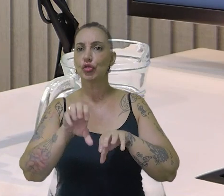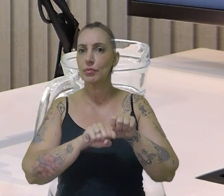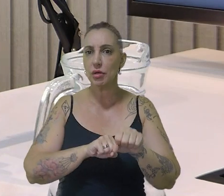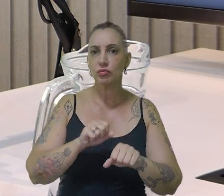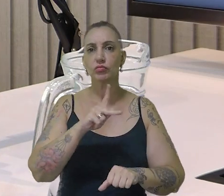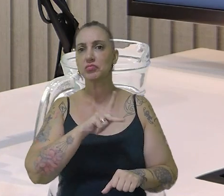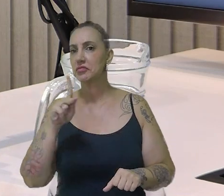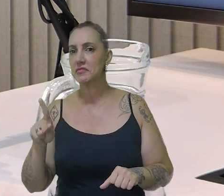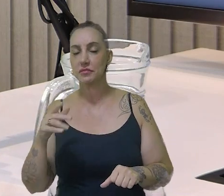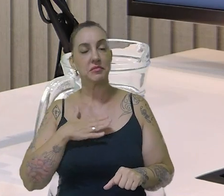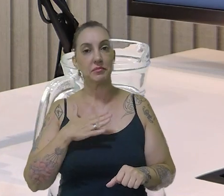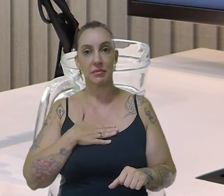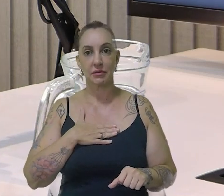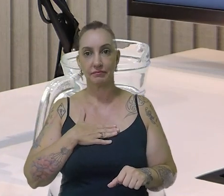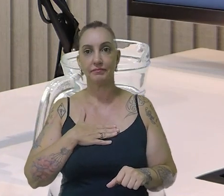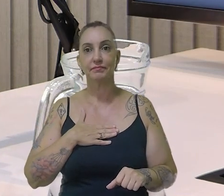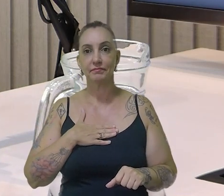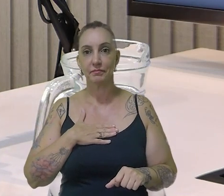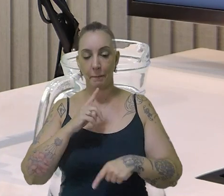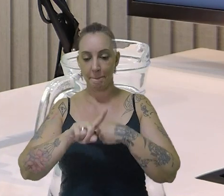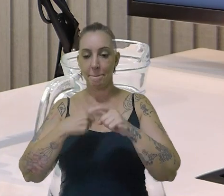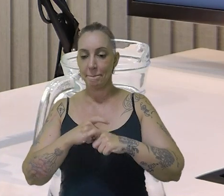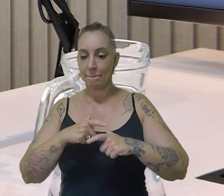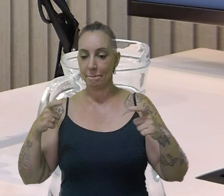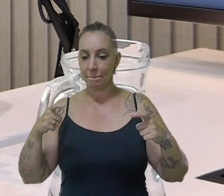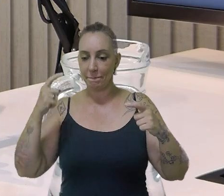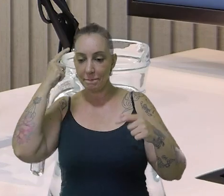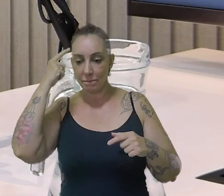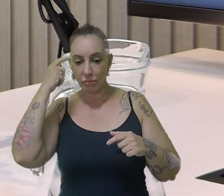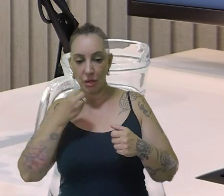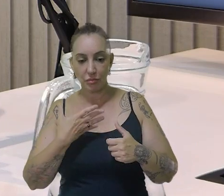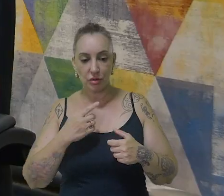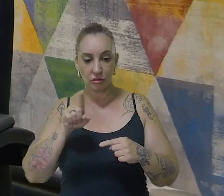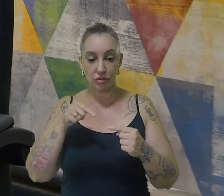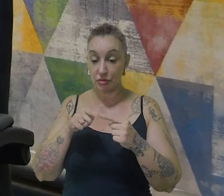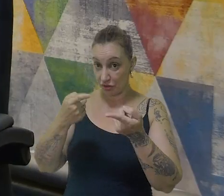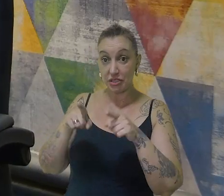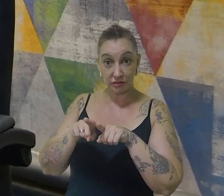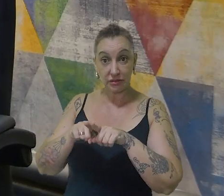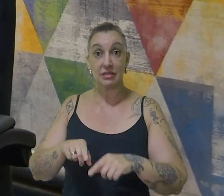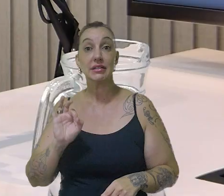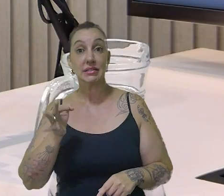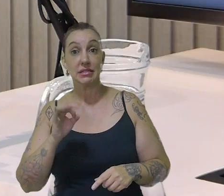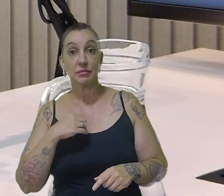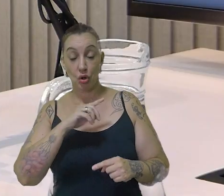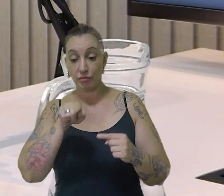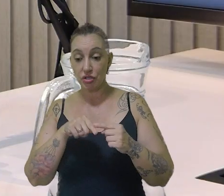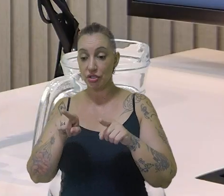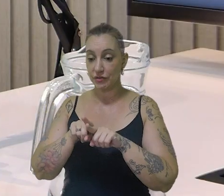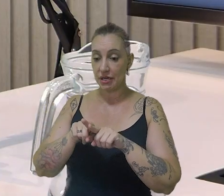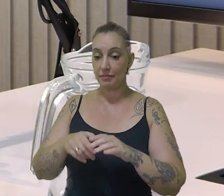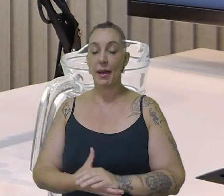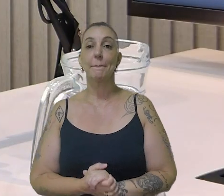eh e para mim assim foi Deu uma ampliada na na cabeça assim sabe que era seu objetivo também né que era total meu objetivo